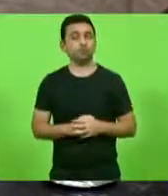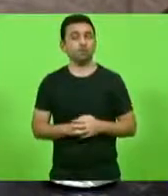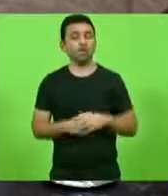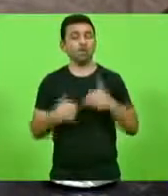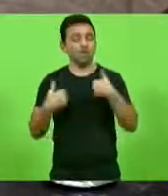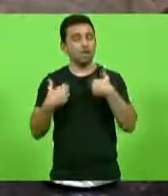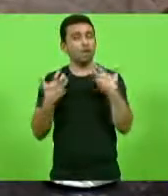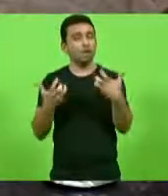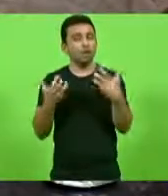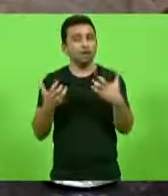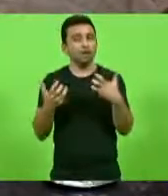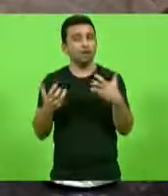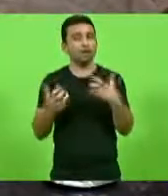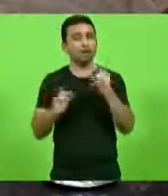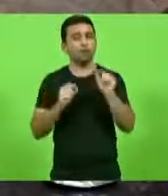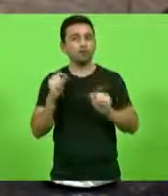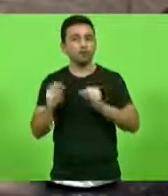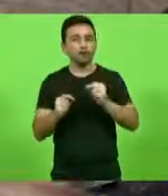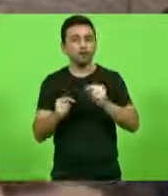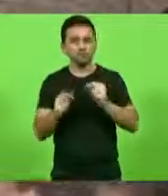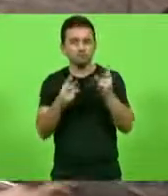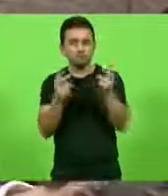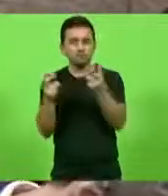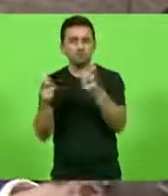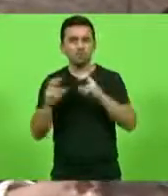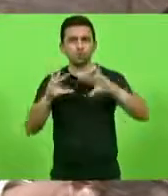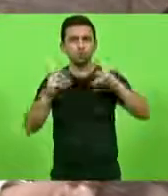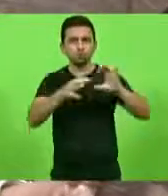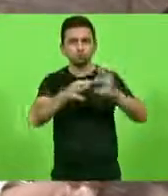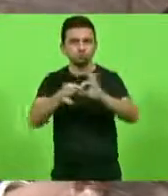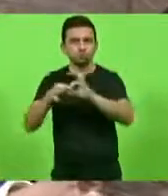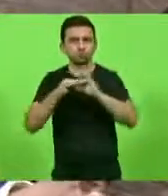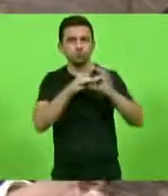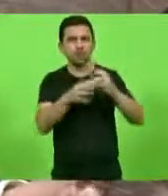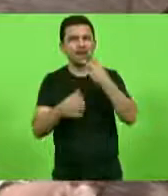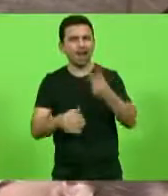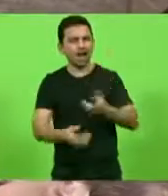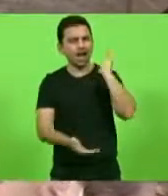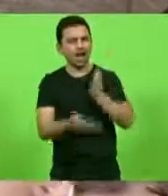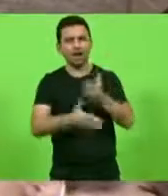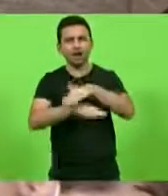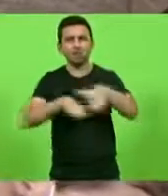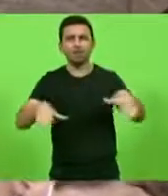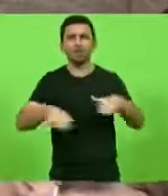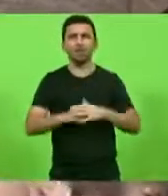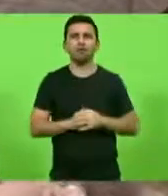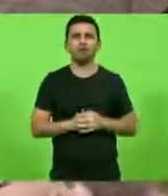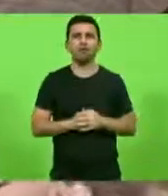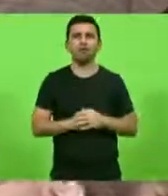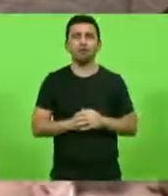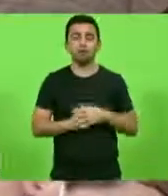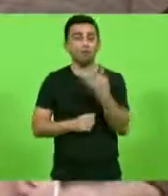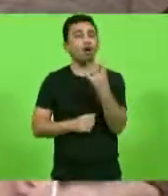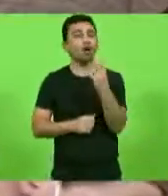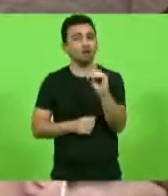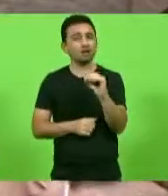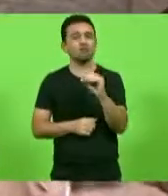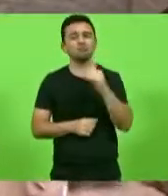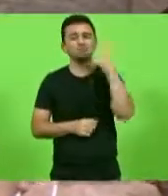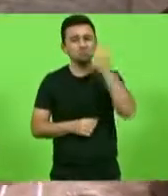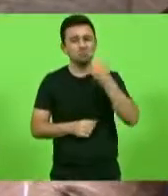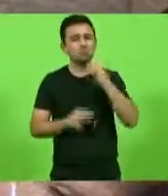adoraria ver nós todos unidos para dizer um basta a isso. Isso, os 40 deputados aqui